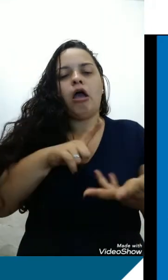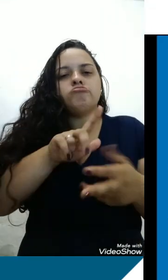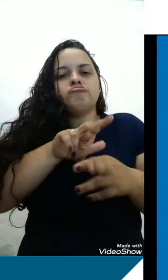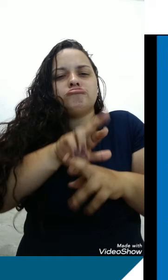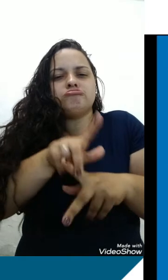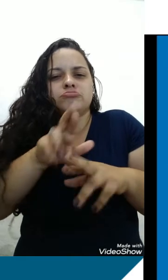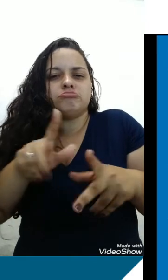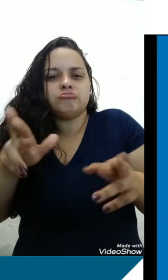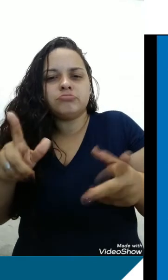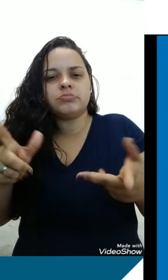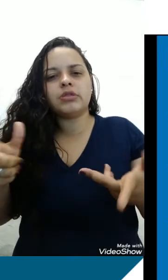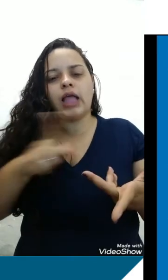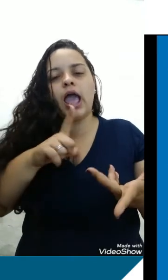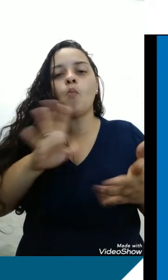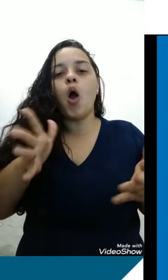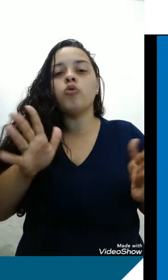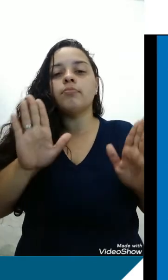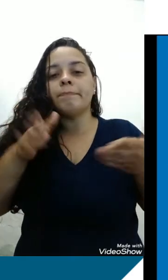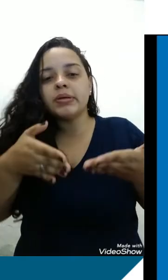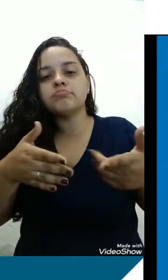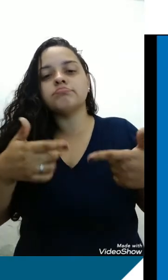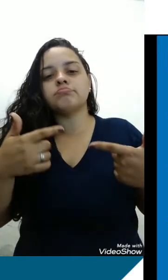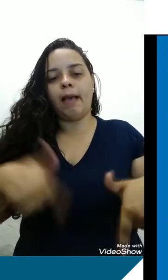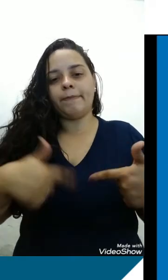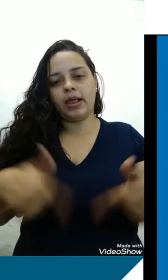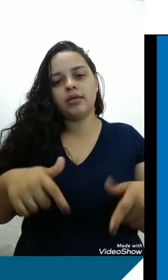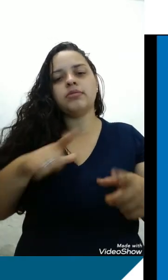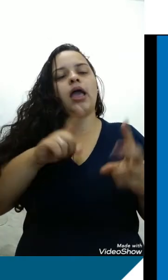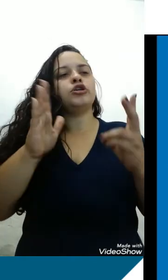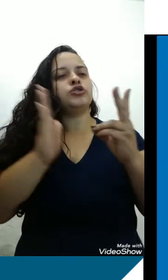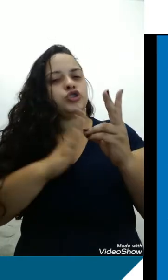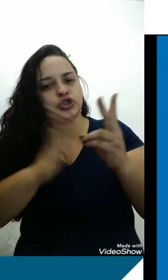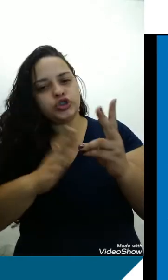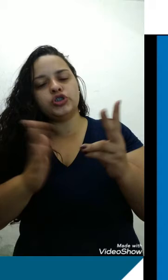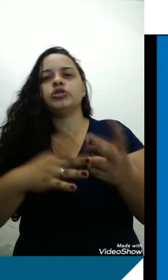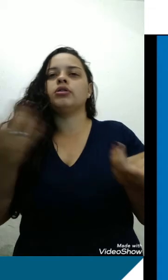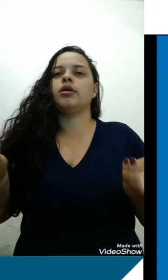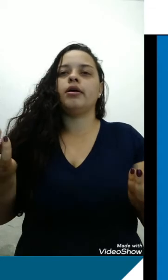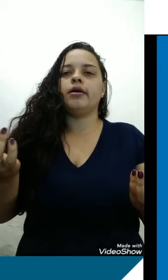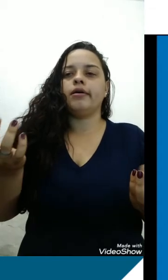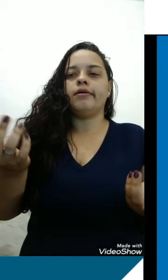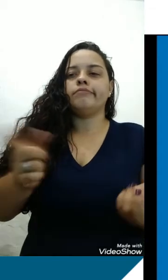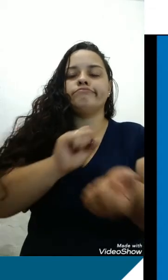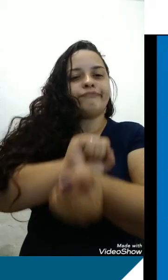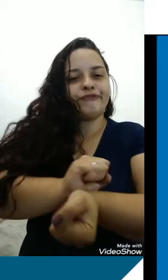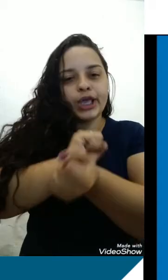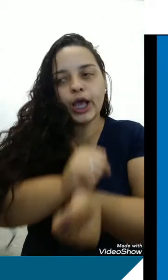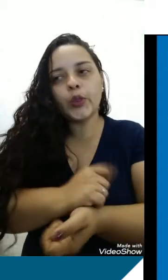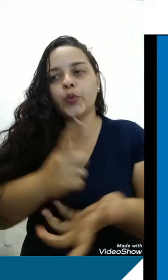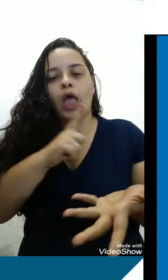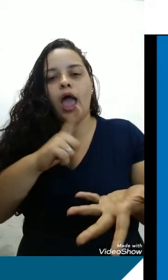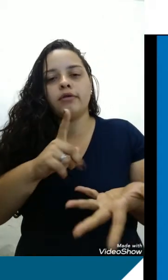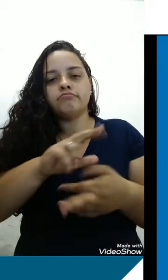quais eles se dedicavam, trabalhadores nativos, indígenas, africanos. Então,